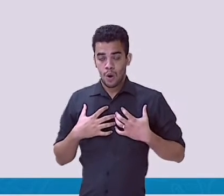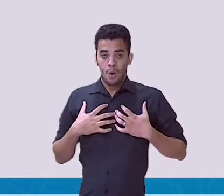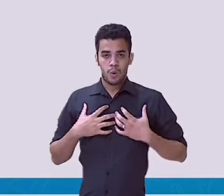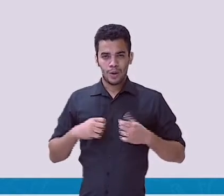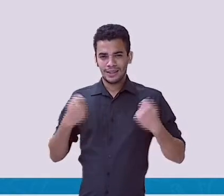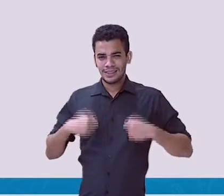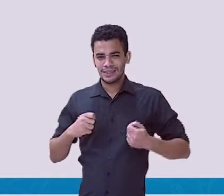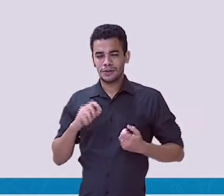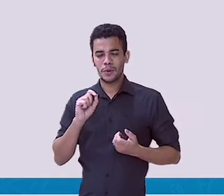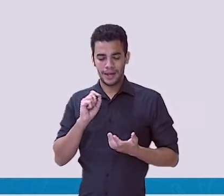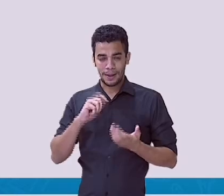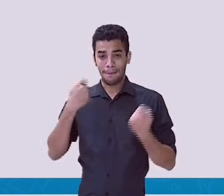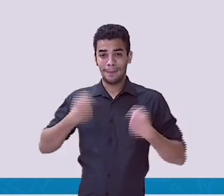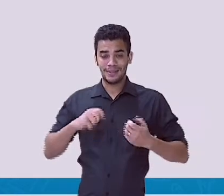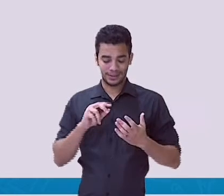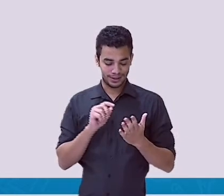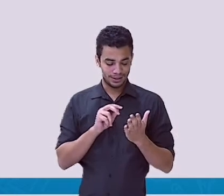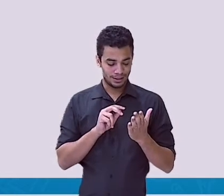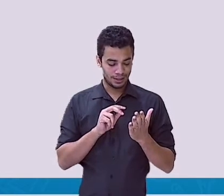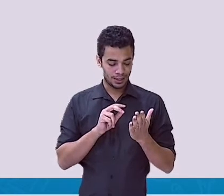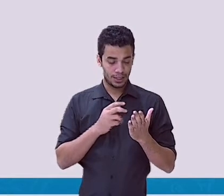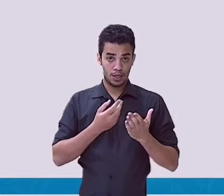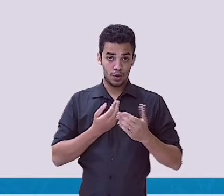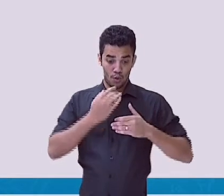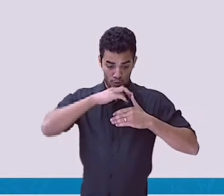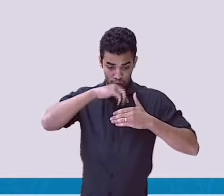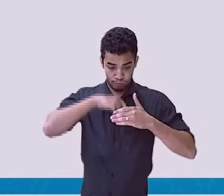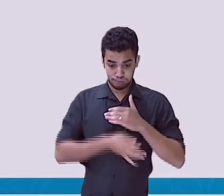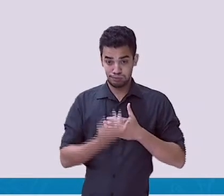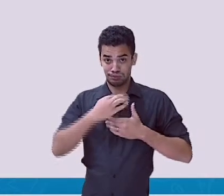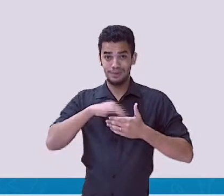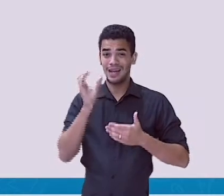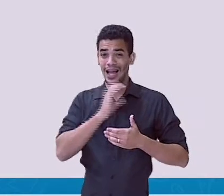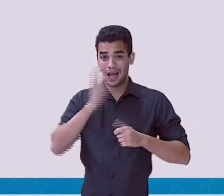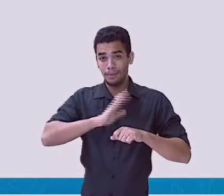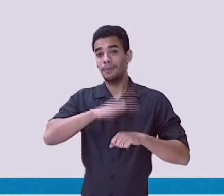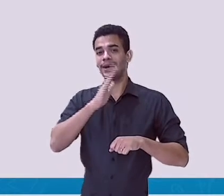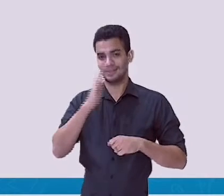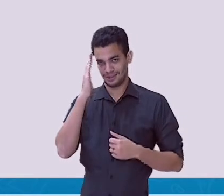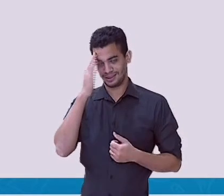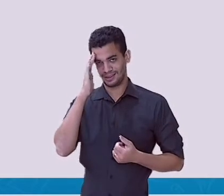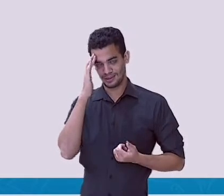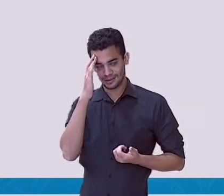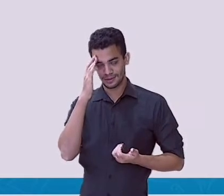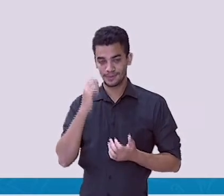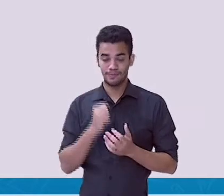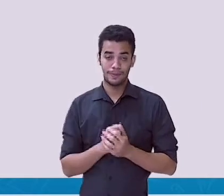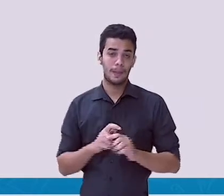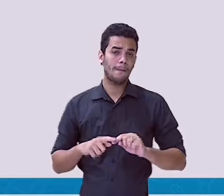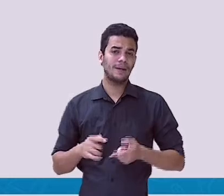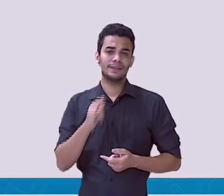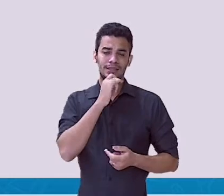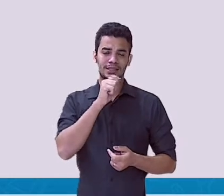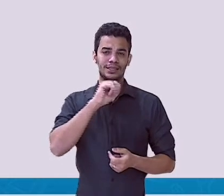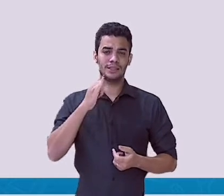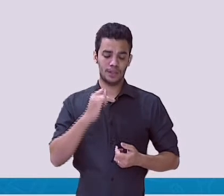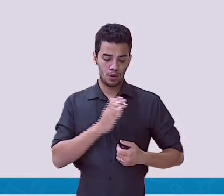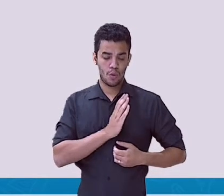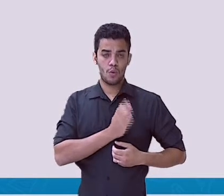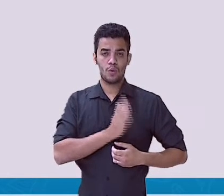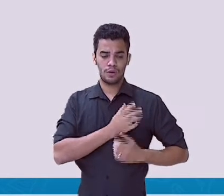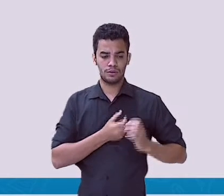acaba acontecendo um sofrimento daí das células. Se essa frequência cardíaca está normalizada, eu